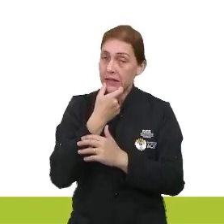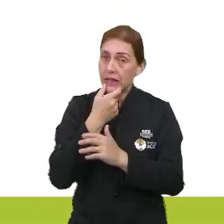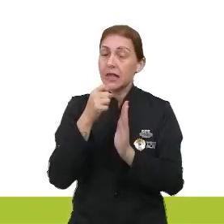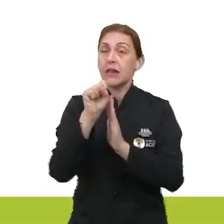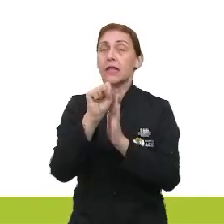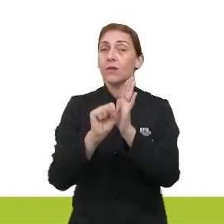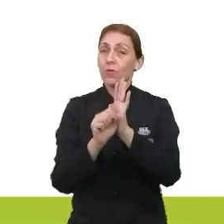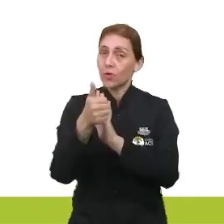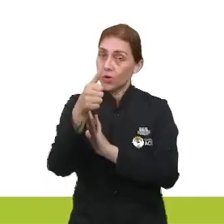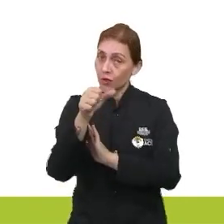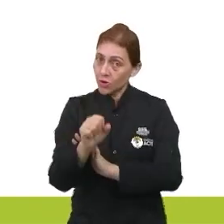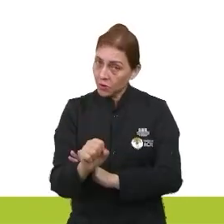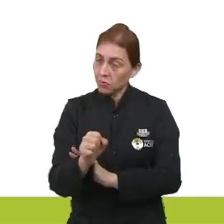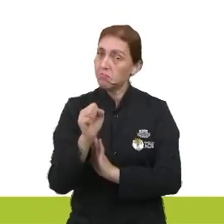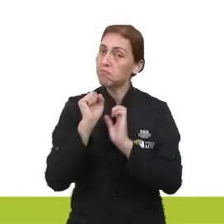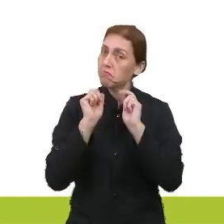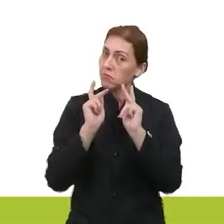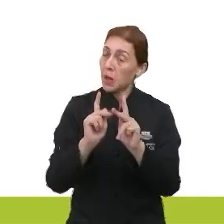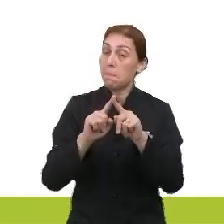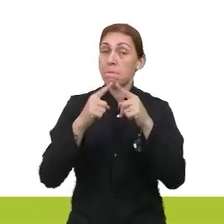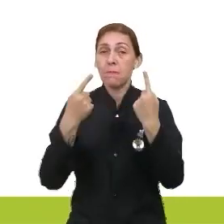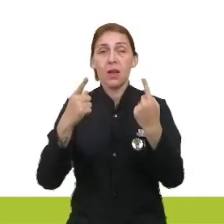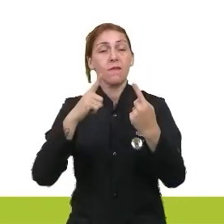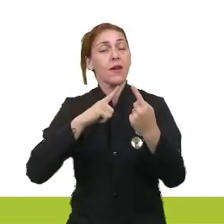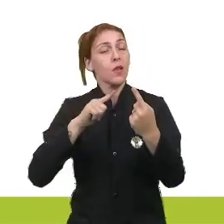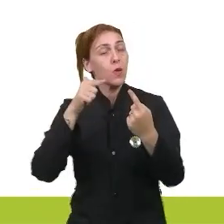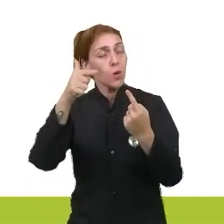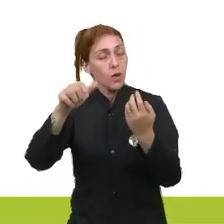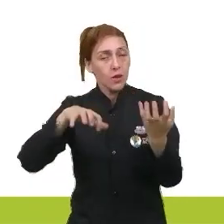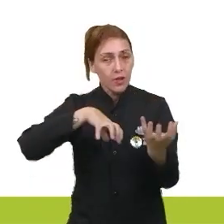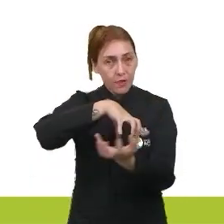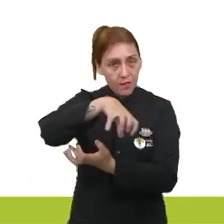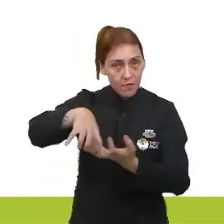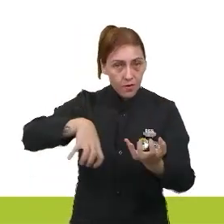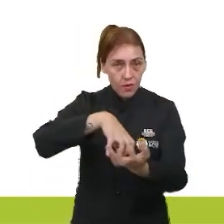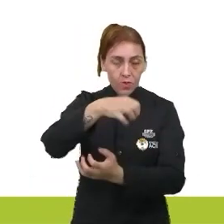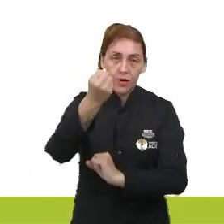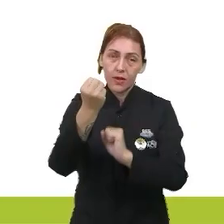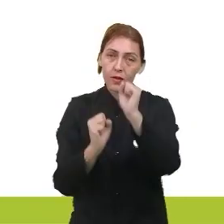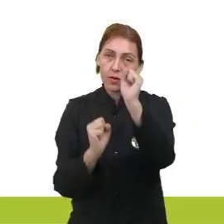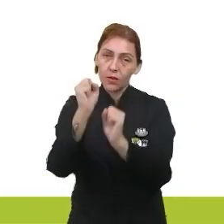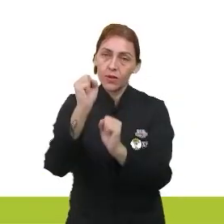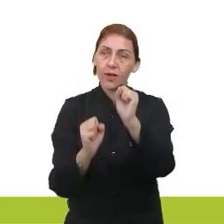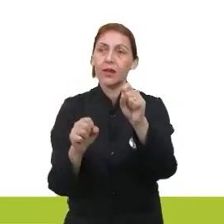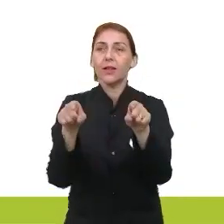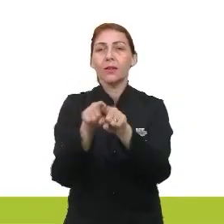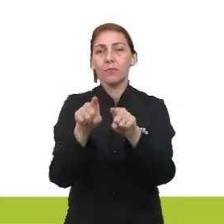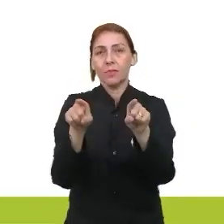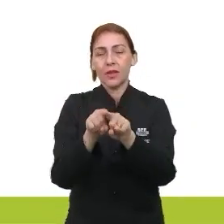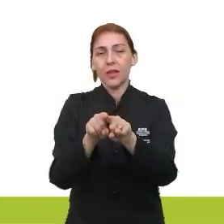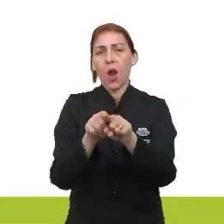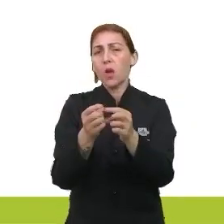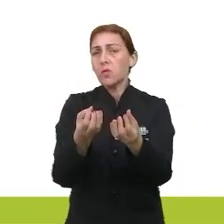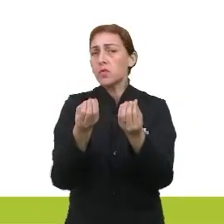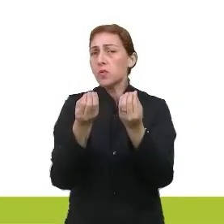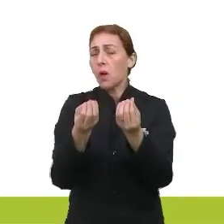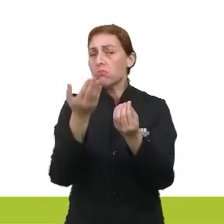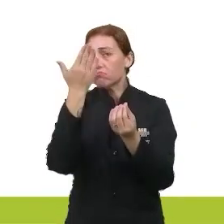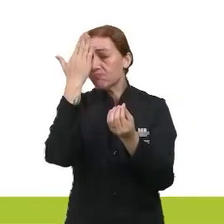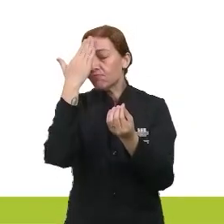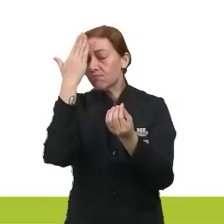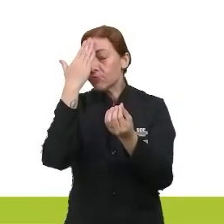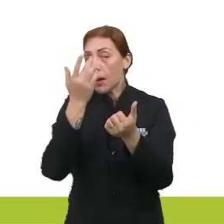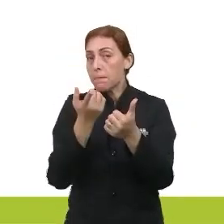século XVIII, maravilha, mas nós tivemos outras revoluções industriais. Como nós sabemos, a